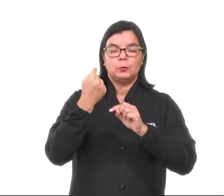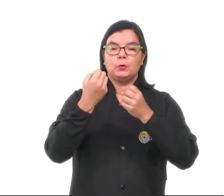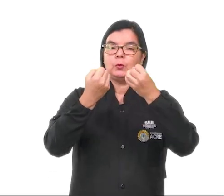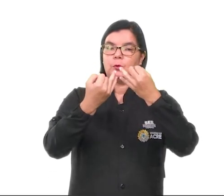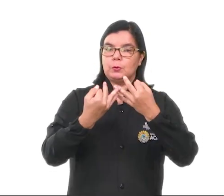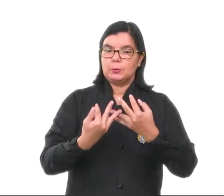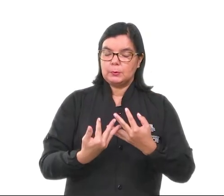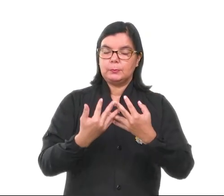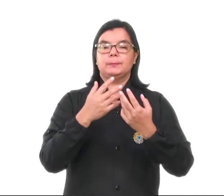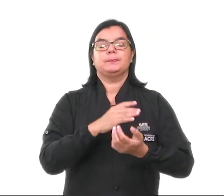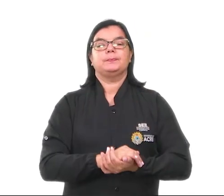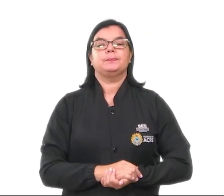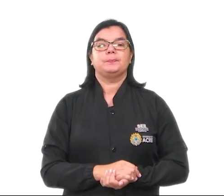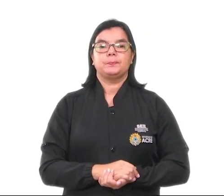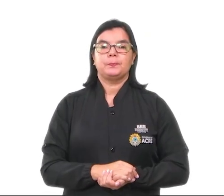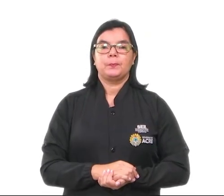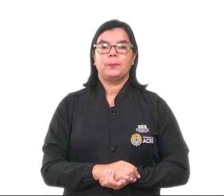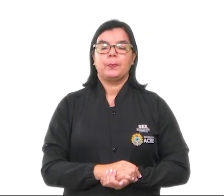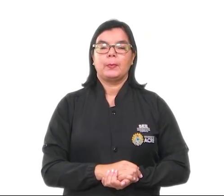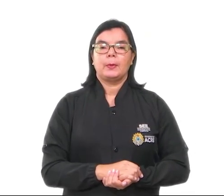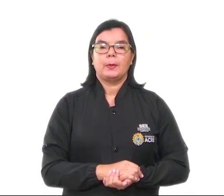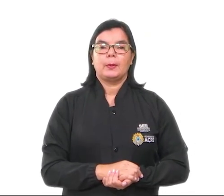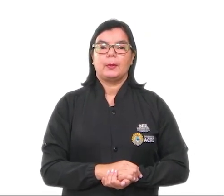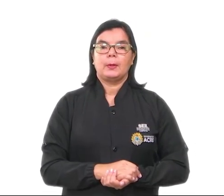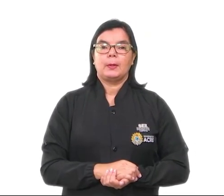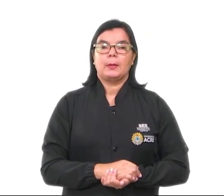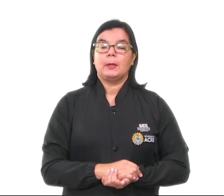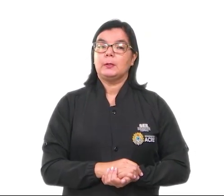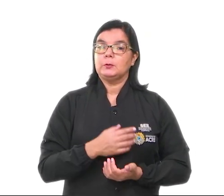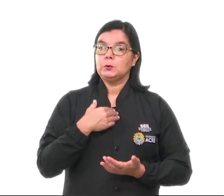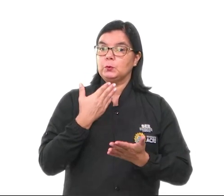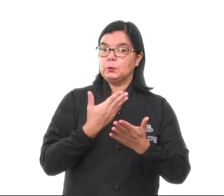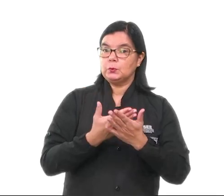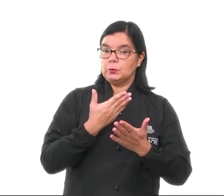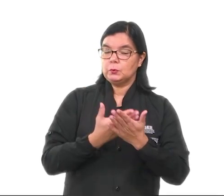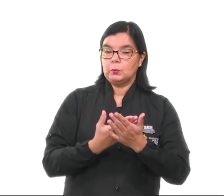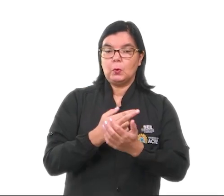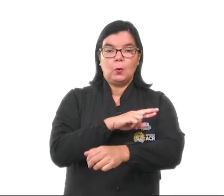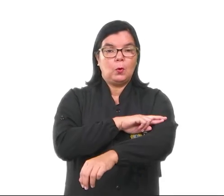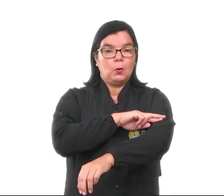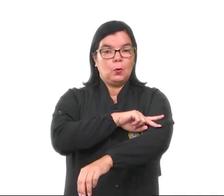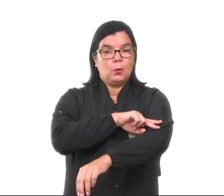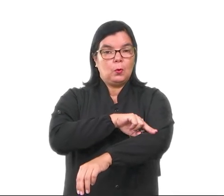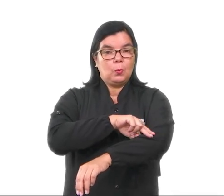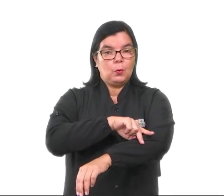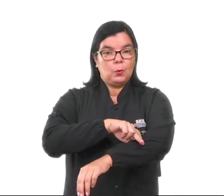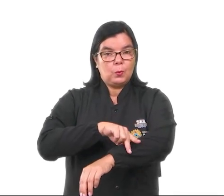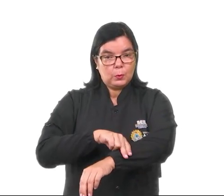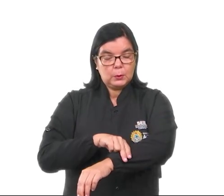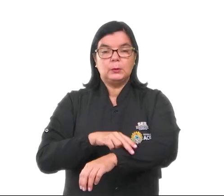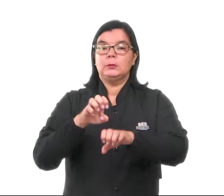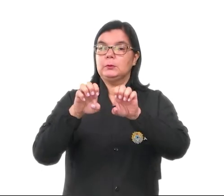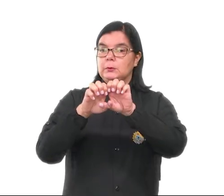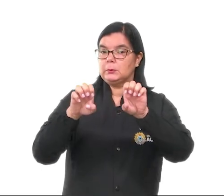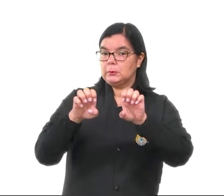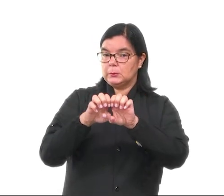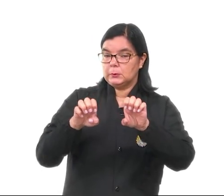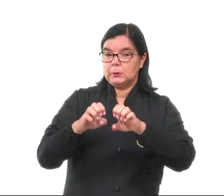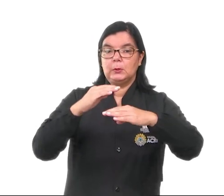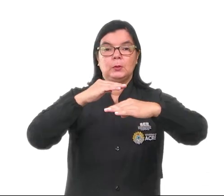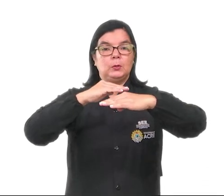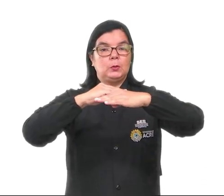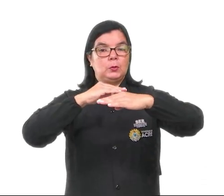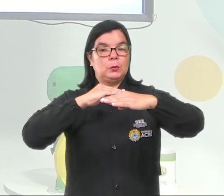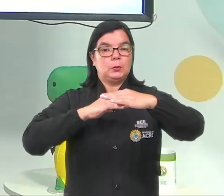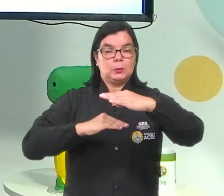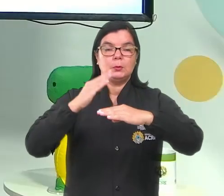que, no caso, já foram citados a vocês. Estudou o racismo estrutural e as desigualdades